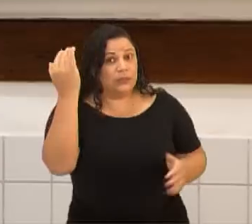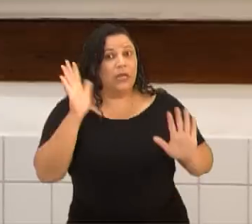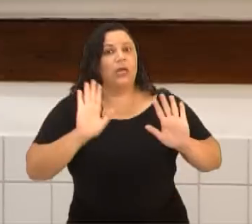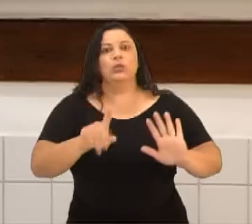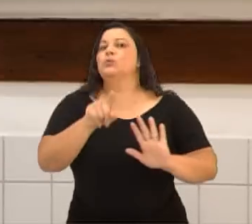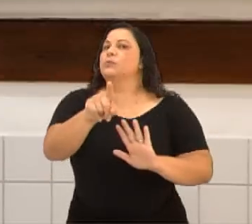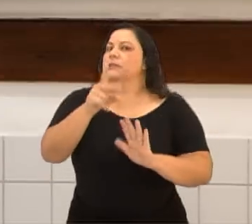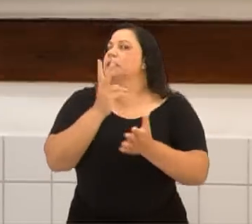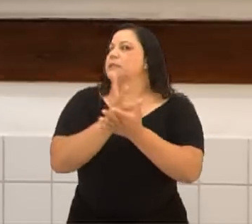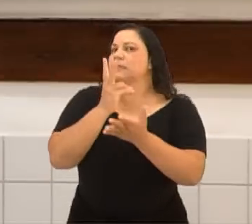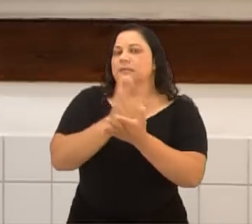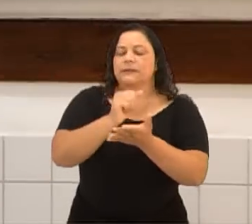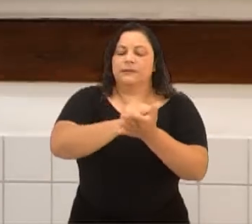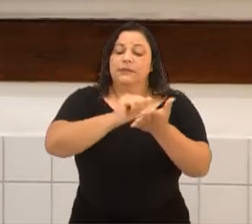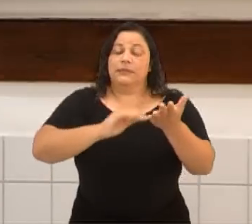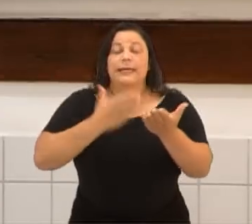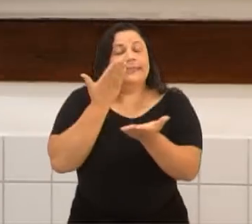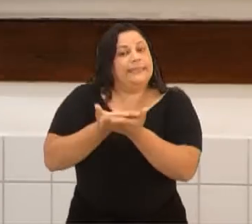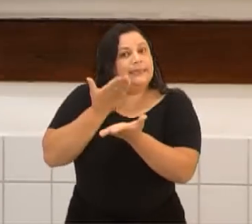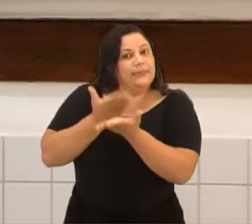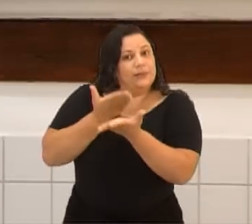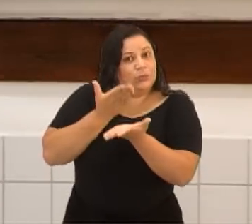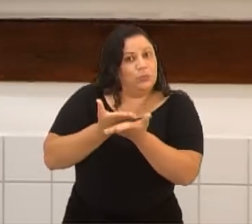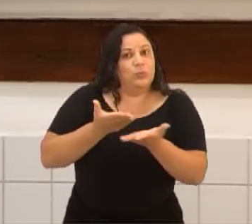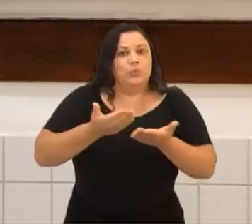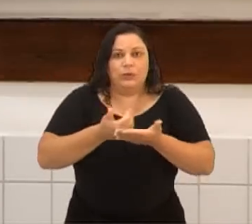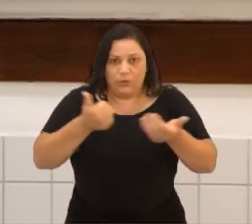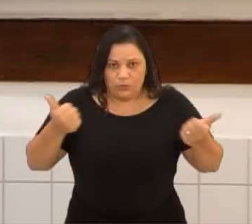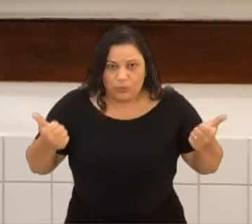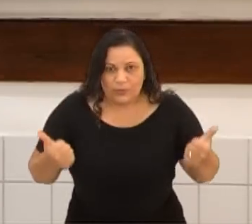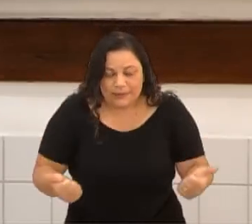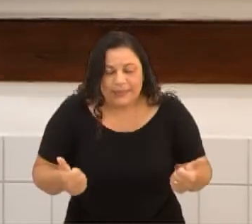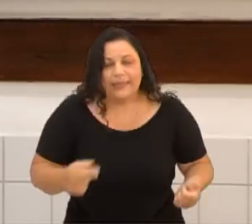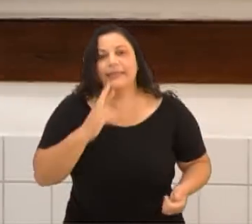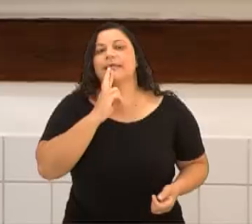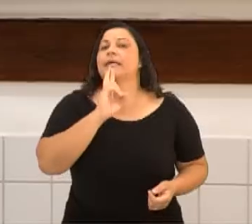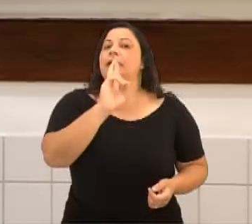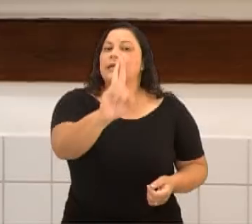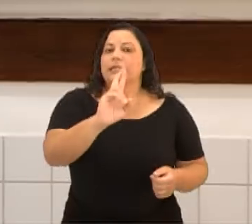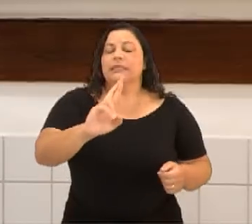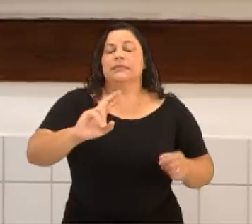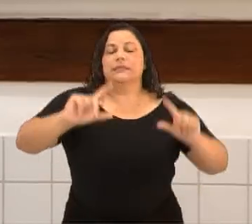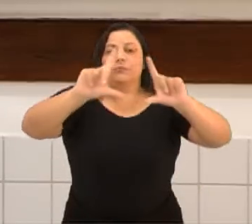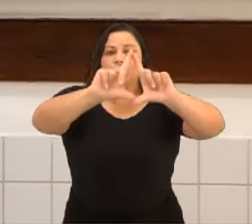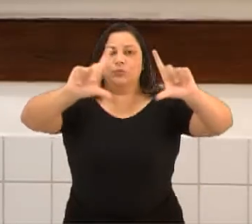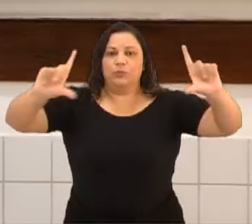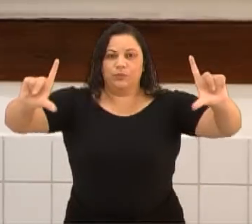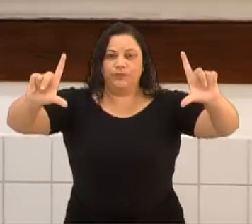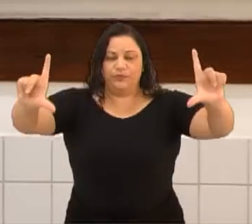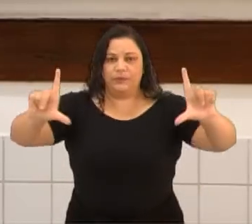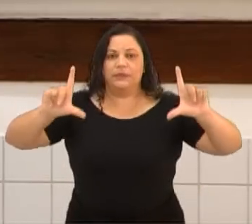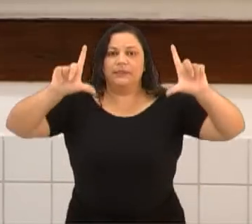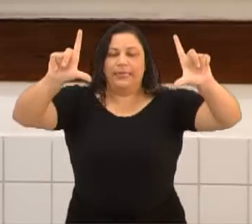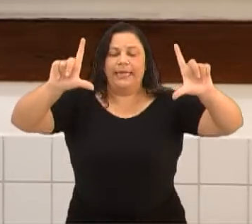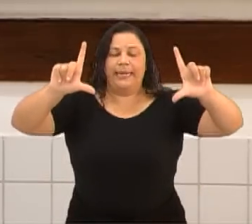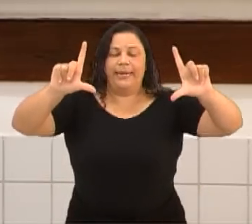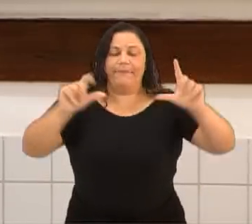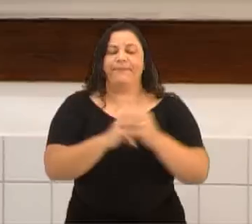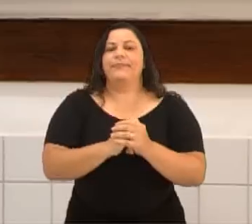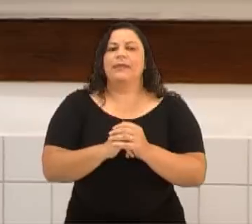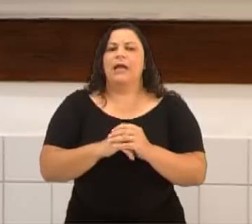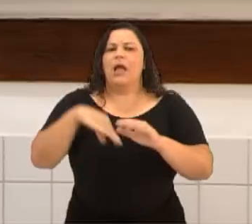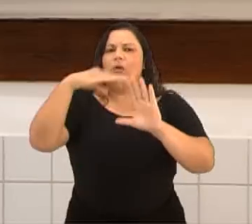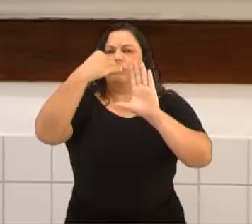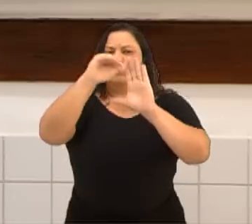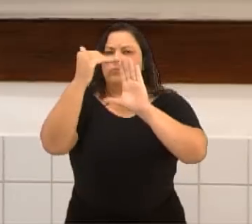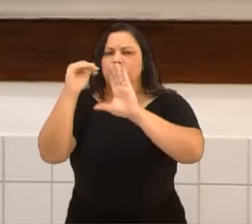nada. Vocês têm que estudar, certinho? Respondam o prof lá no mural, leiam todas as mensagens que o prof coloca